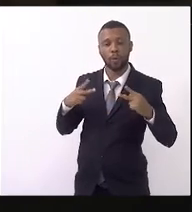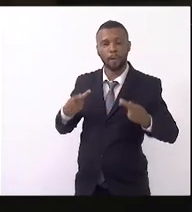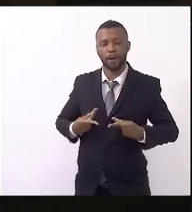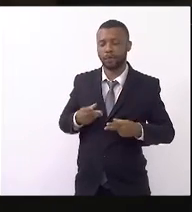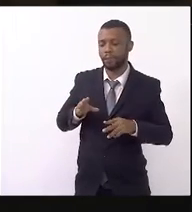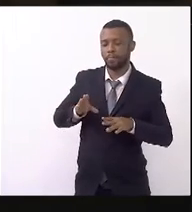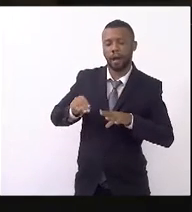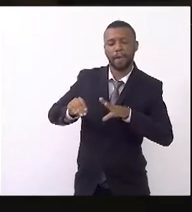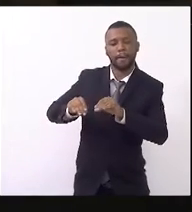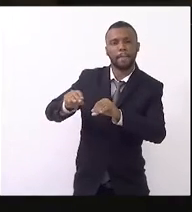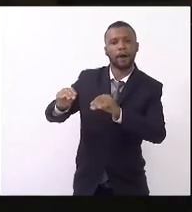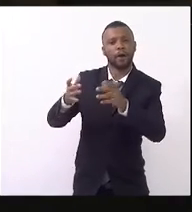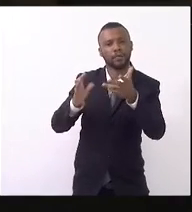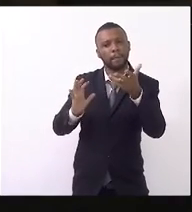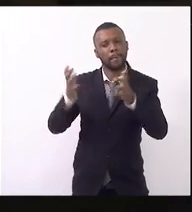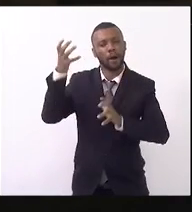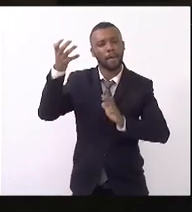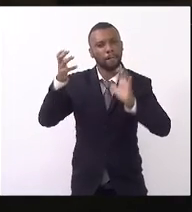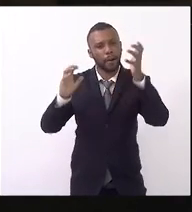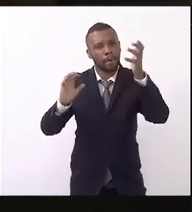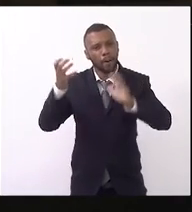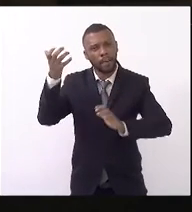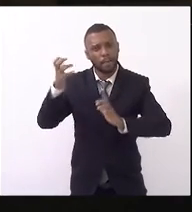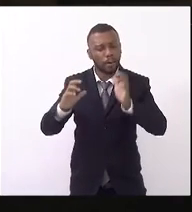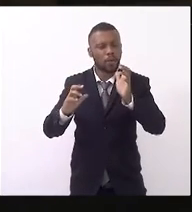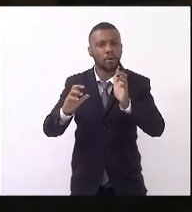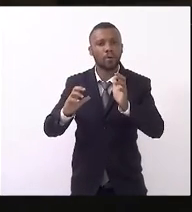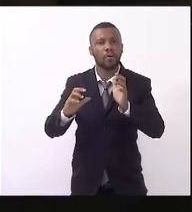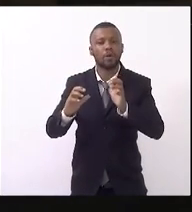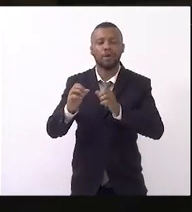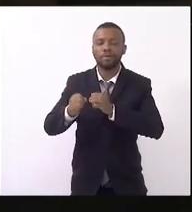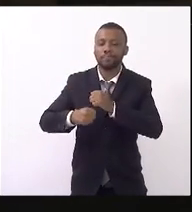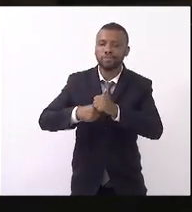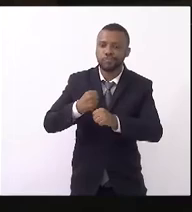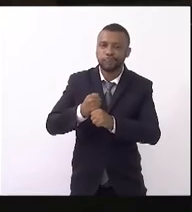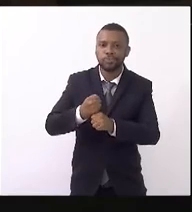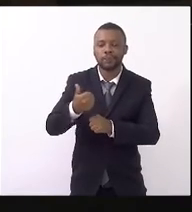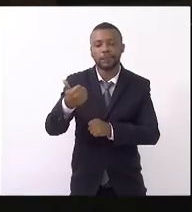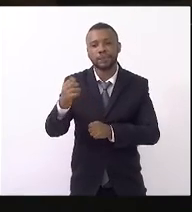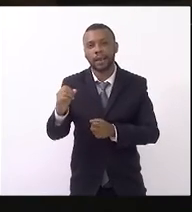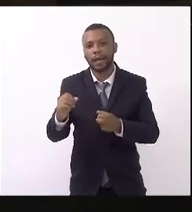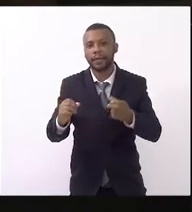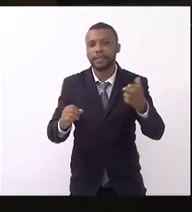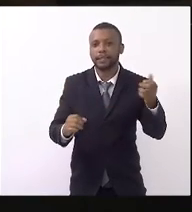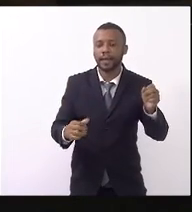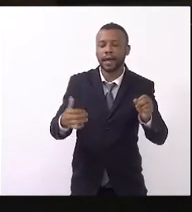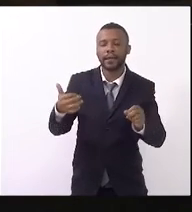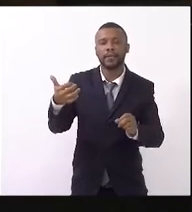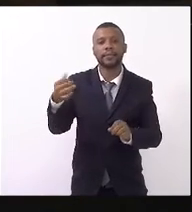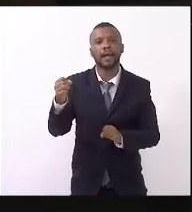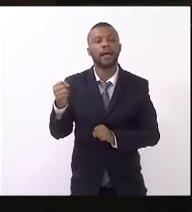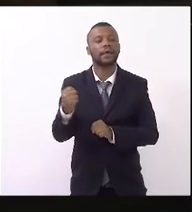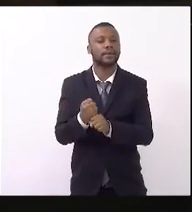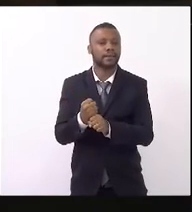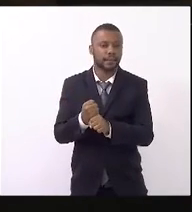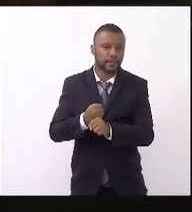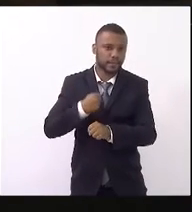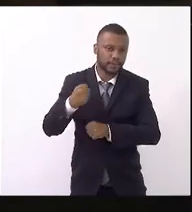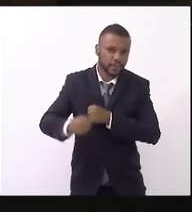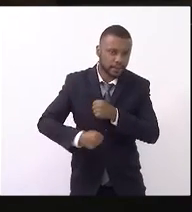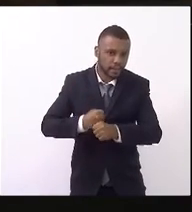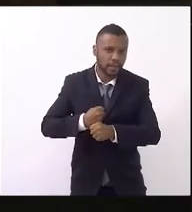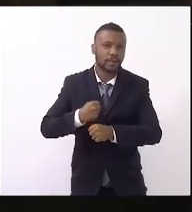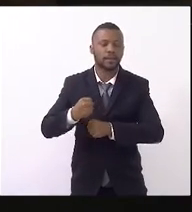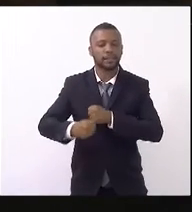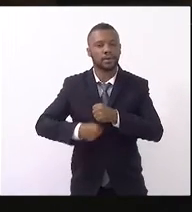eles vinham acontecendo, portanto, a cada 10 anos. E nós estamos, de fato, vivenciando isso